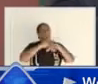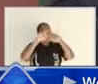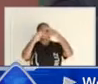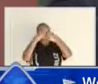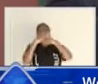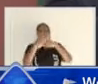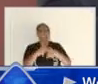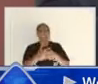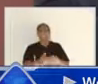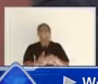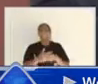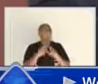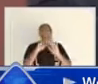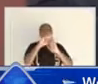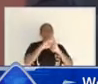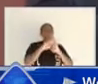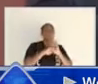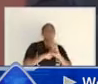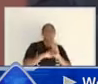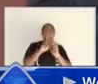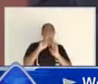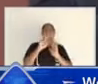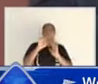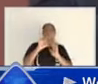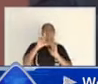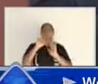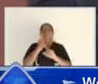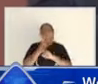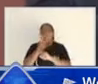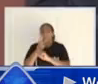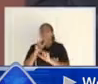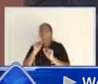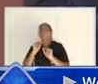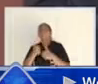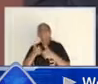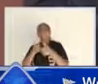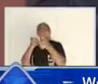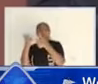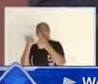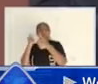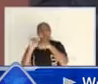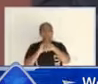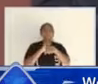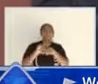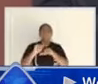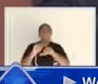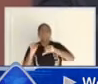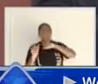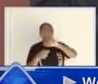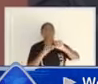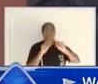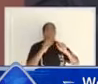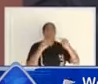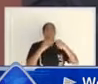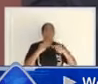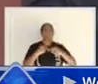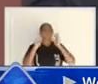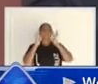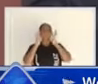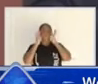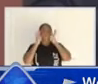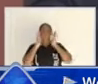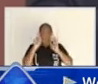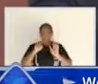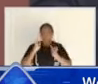vacina, porque o presidente Jair Bolsonaro falou essa semana que a vacina não será obrigatória no país, sendo que